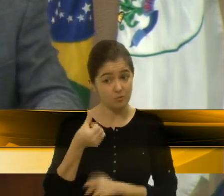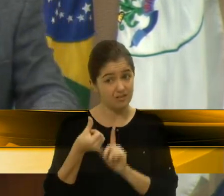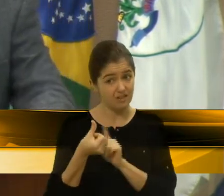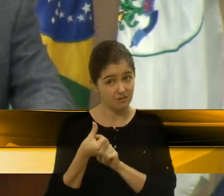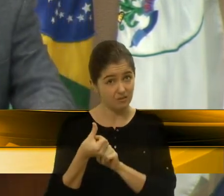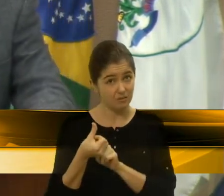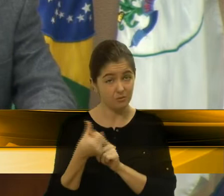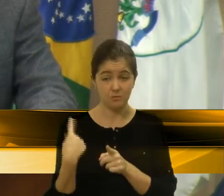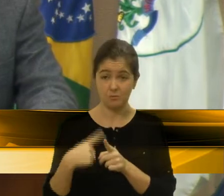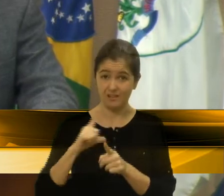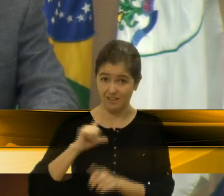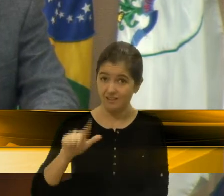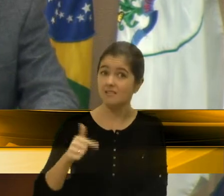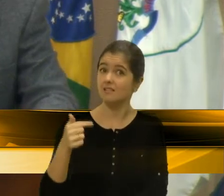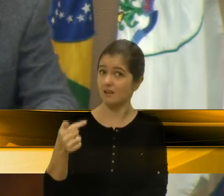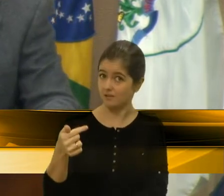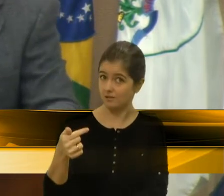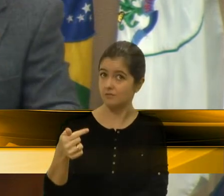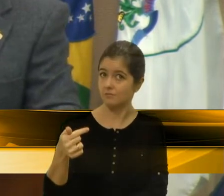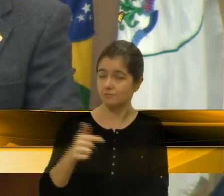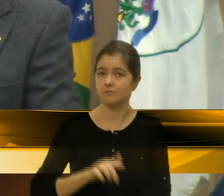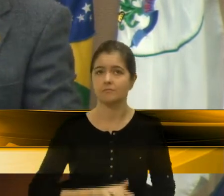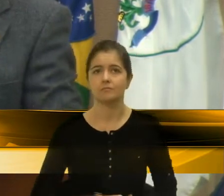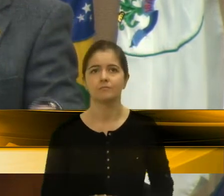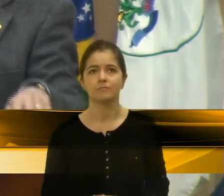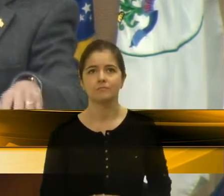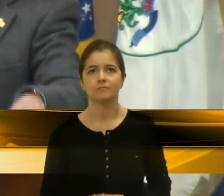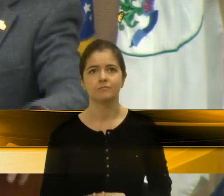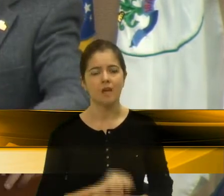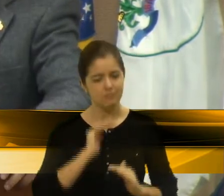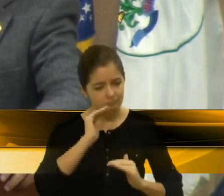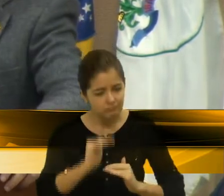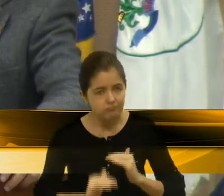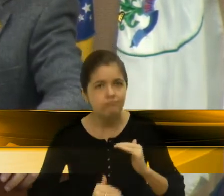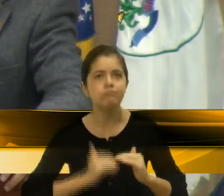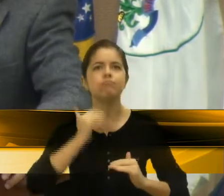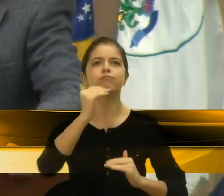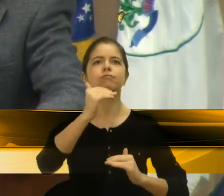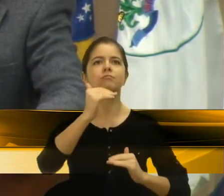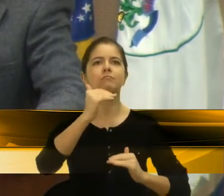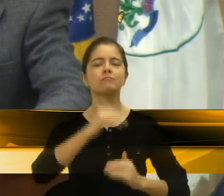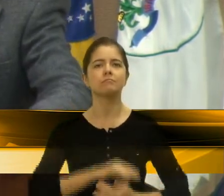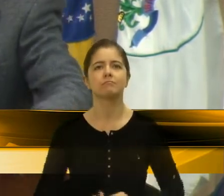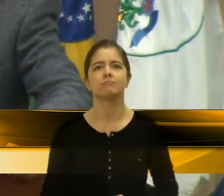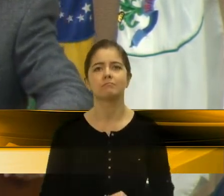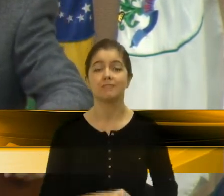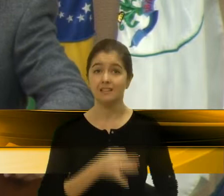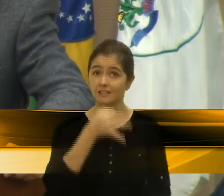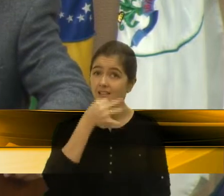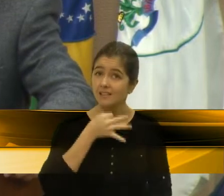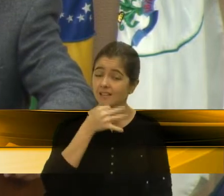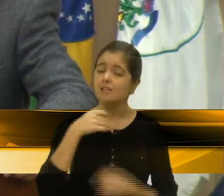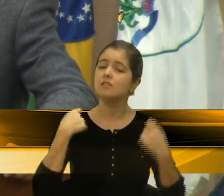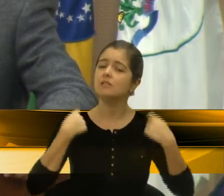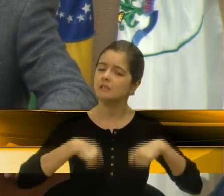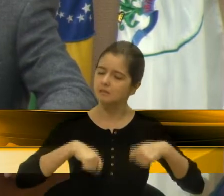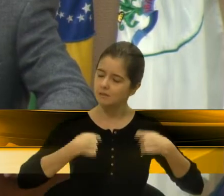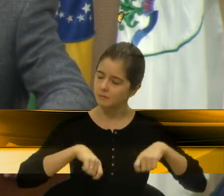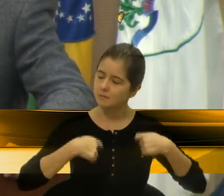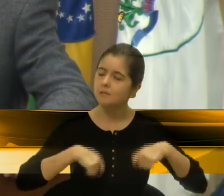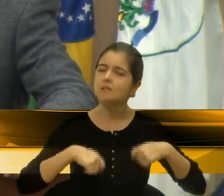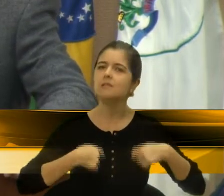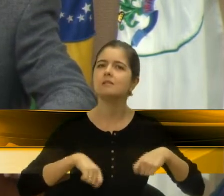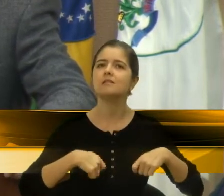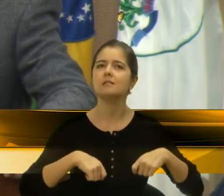E o 7º é a alavancagem. Caxias precisa usar seu chamado